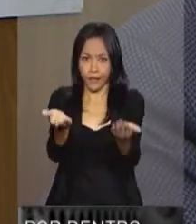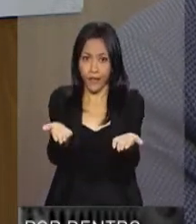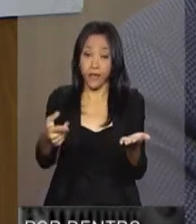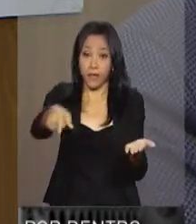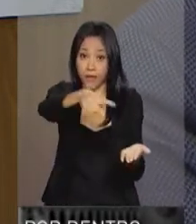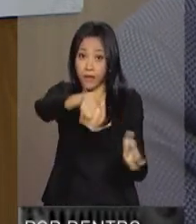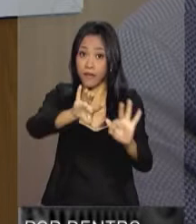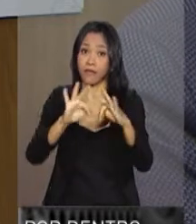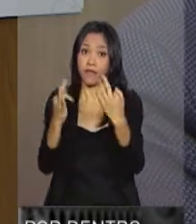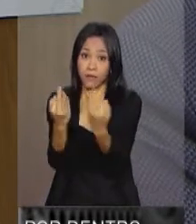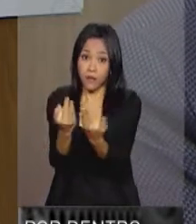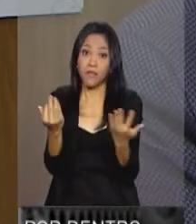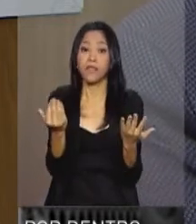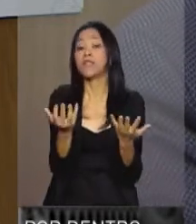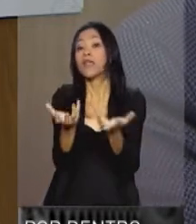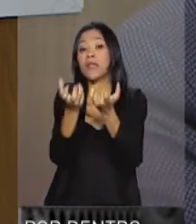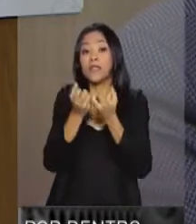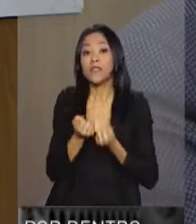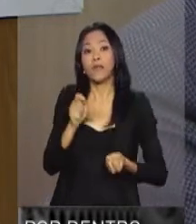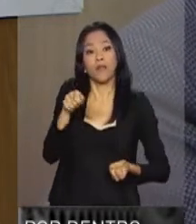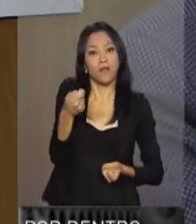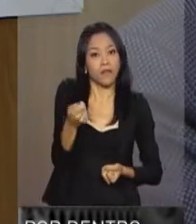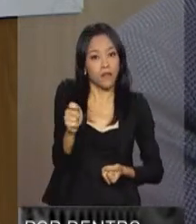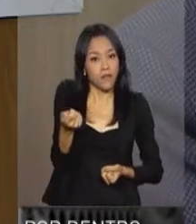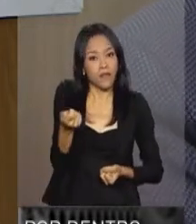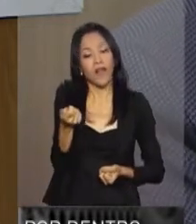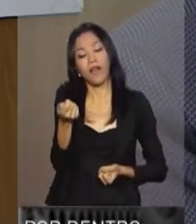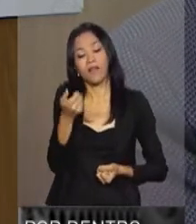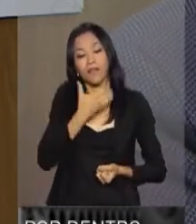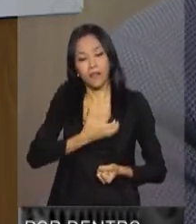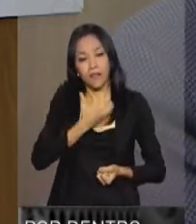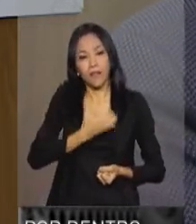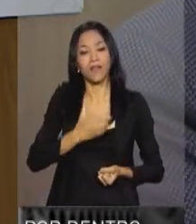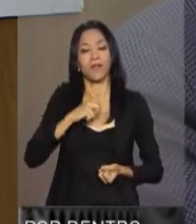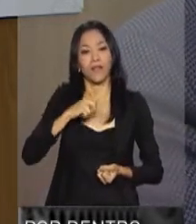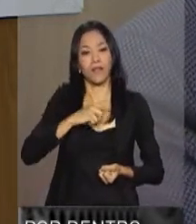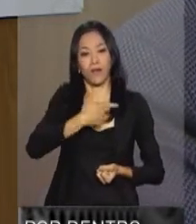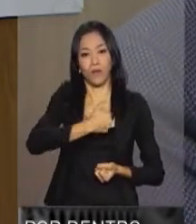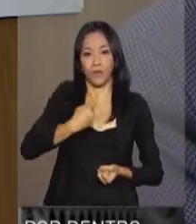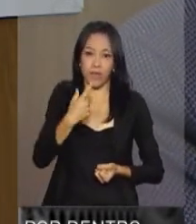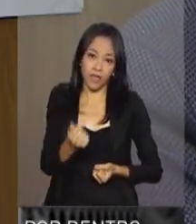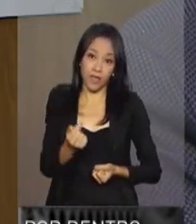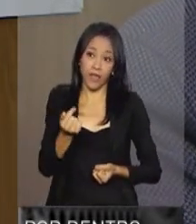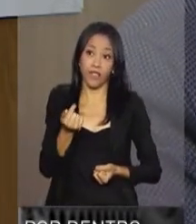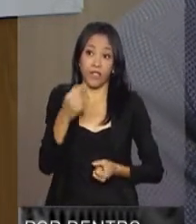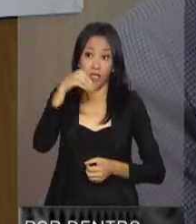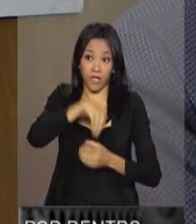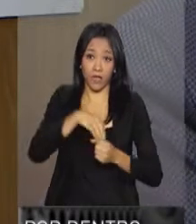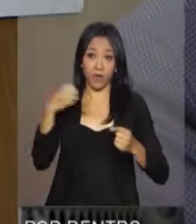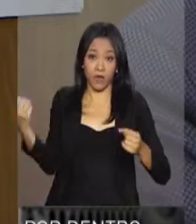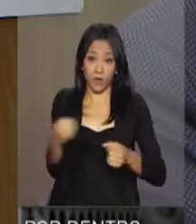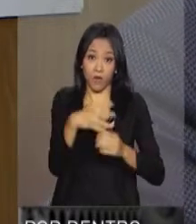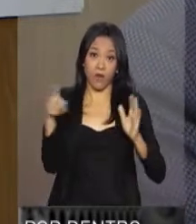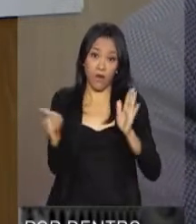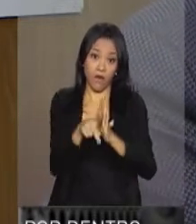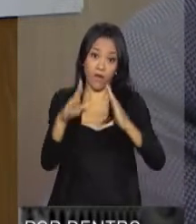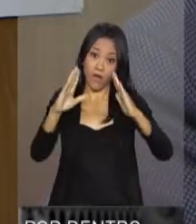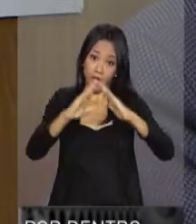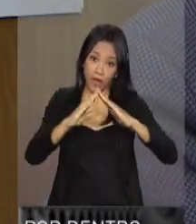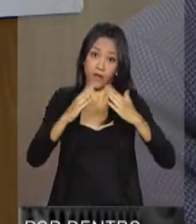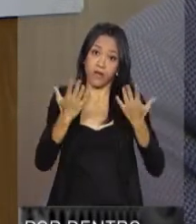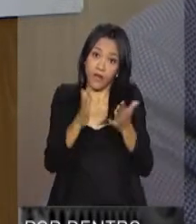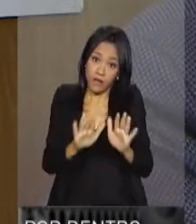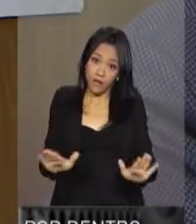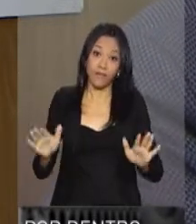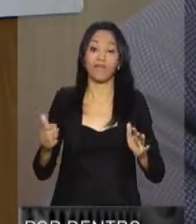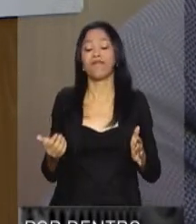famílias que receberam as suas chaves passasse o natal de 2017 já dentro da sua nova residência é assim como está pelo vencido